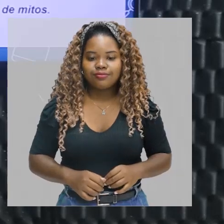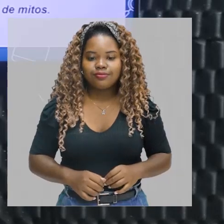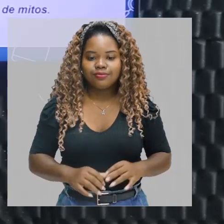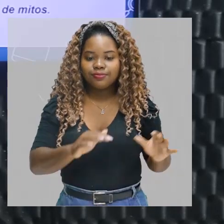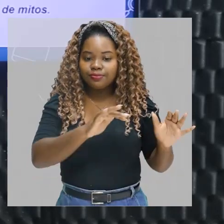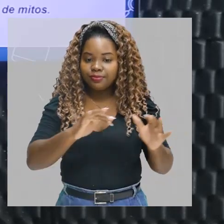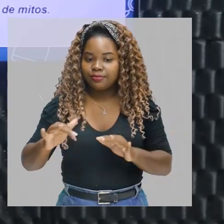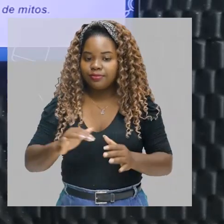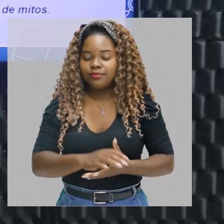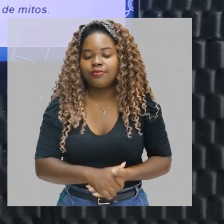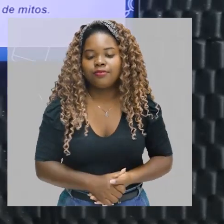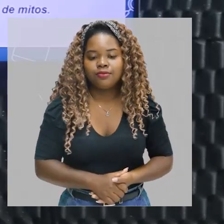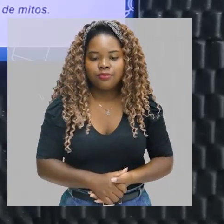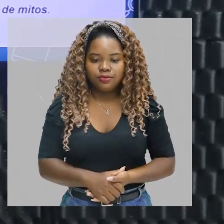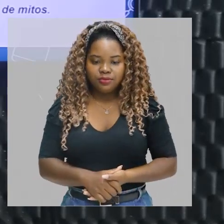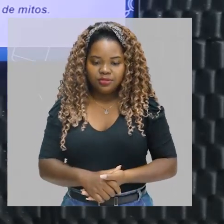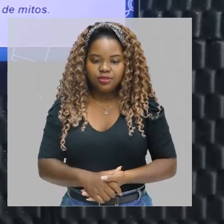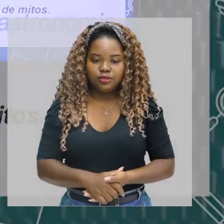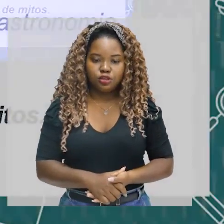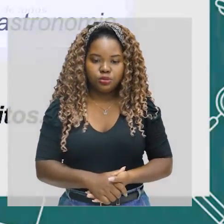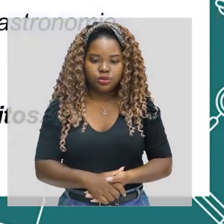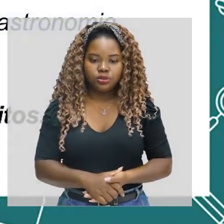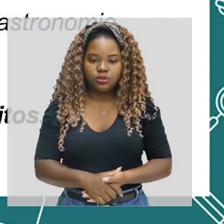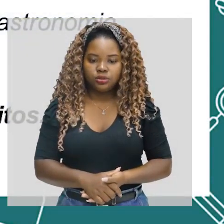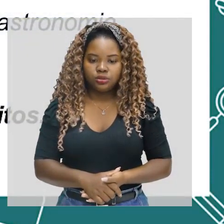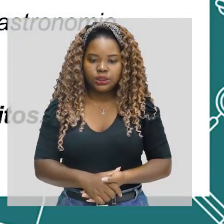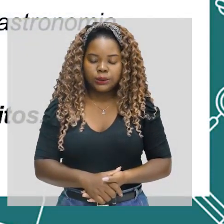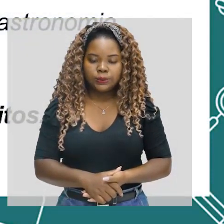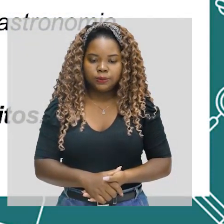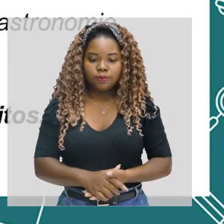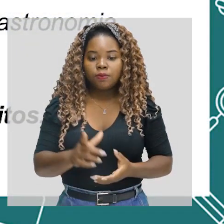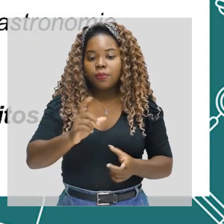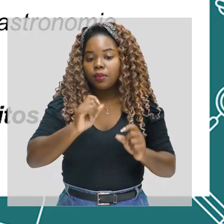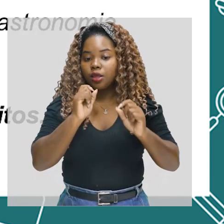física. Bom, então nós vamos fazer aqui